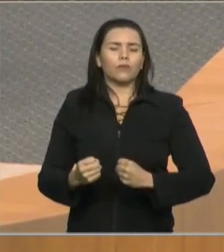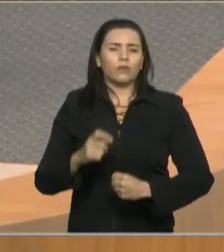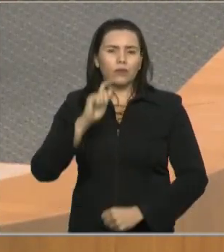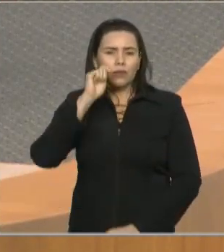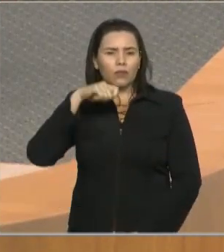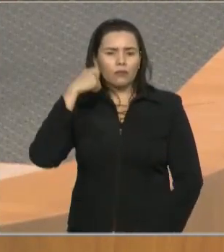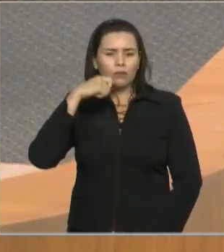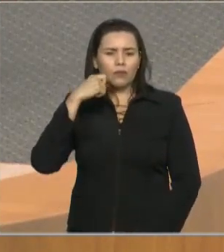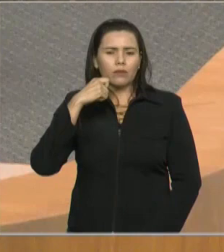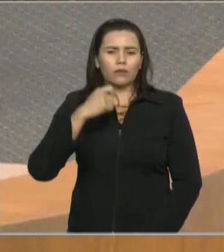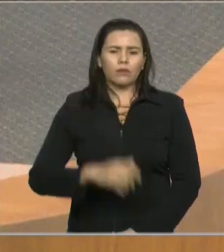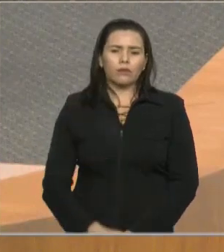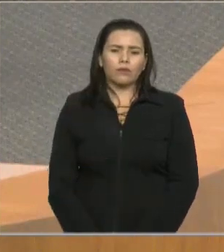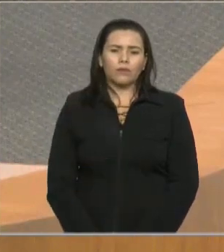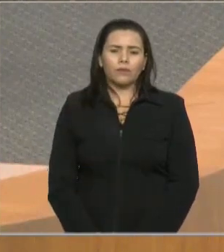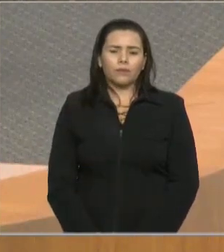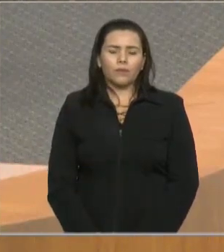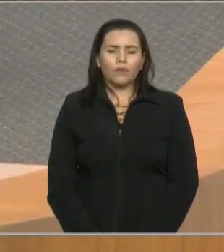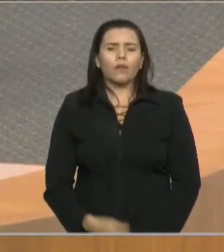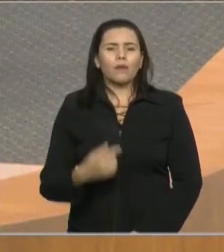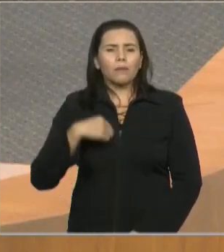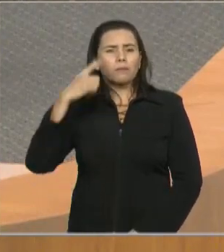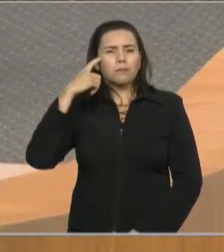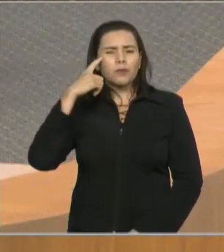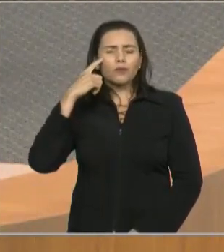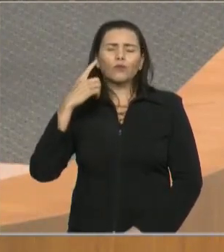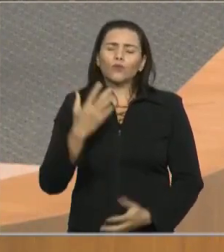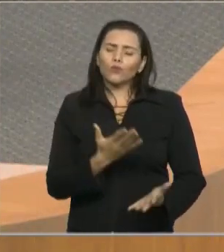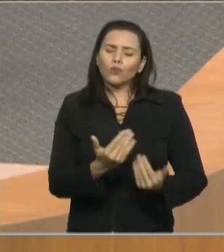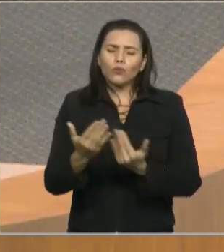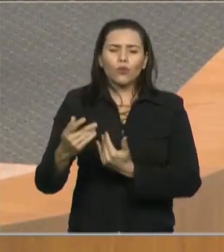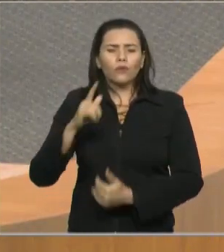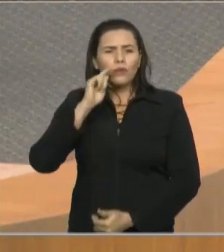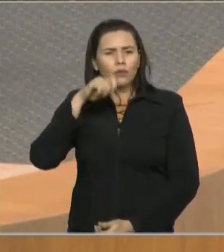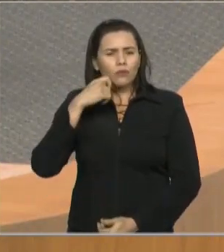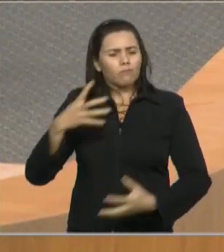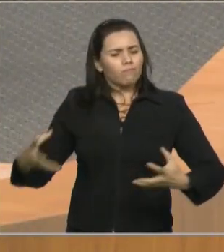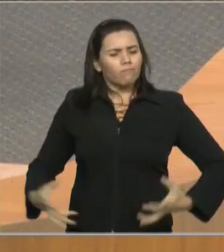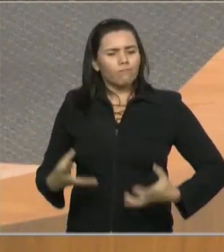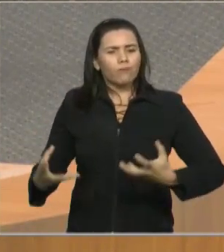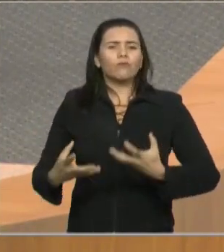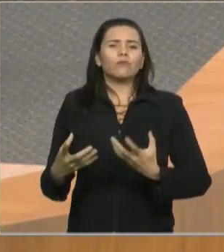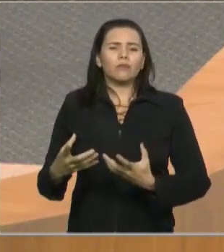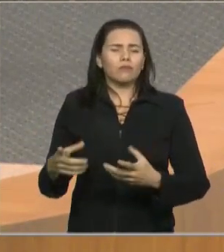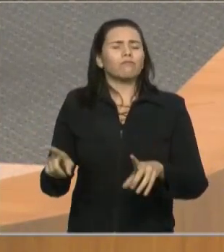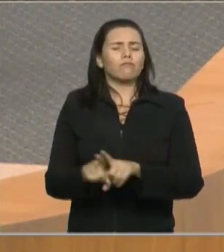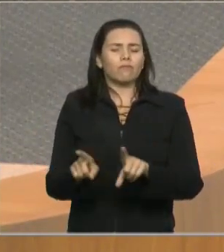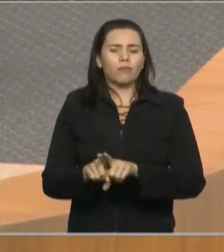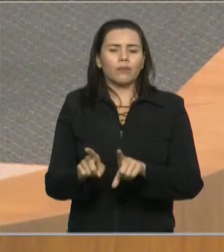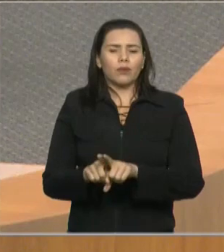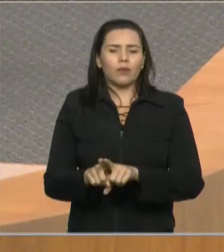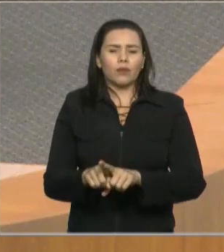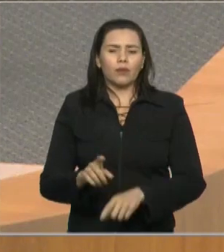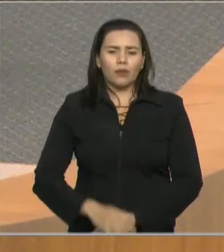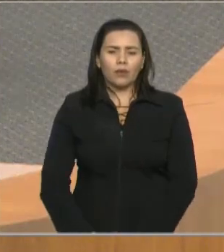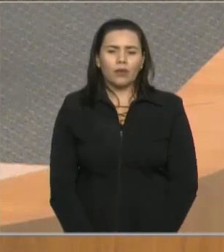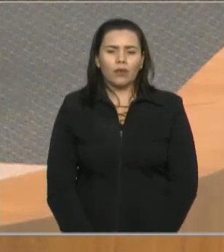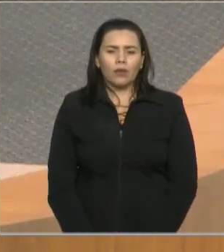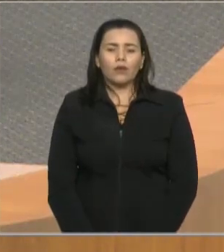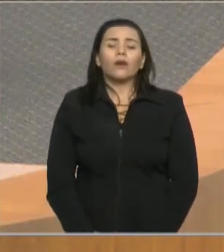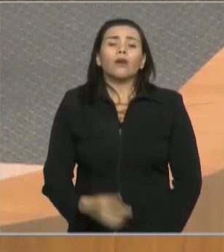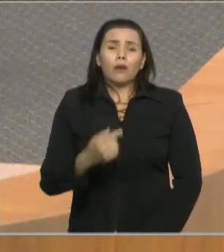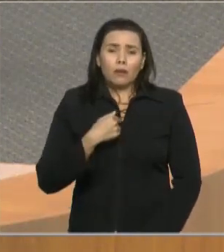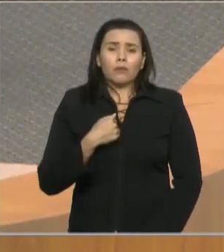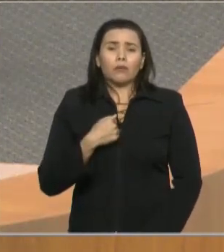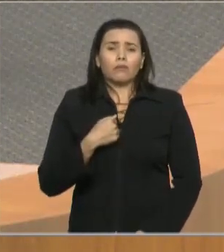certeza motiva também os jovens advogados, motiva também os acadêmicos de direito, e faço registro, deputado Hélio, estou no 6º